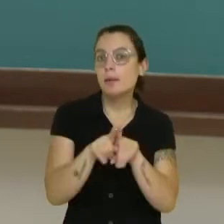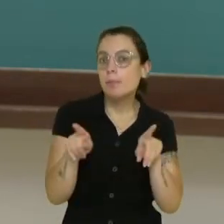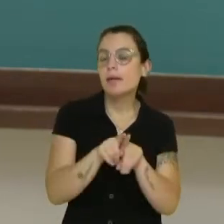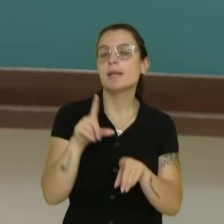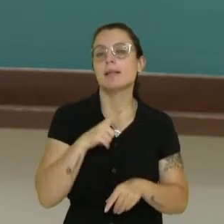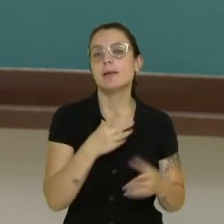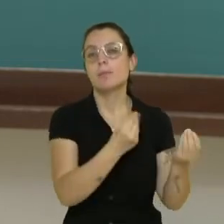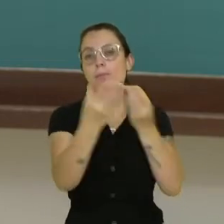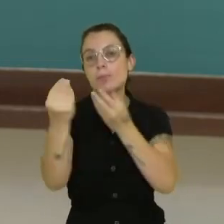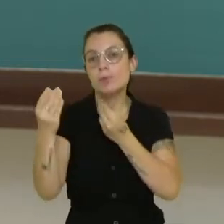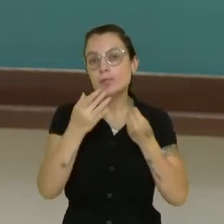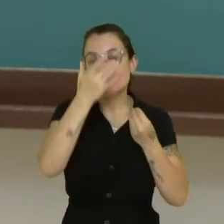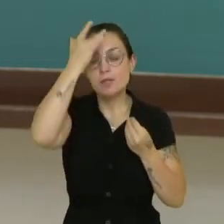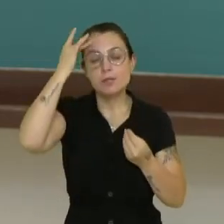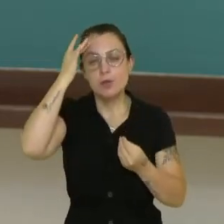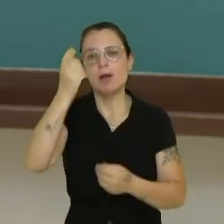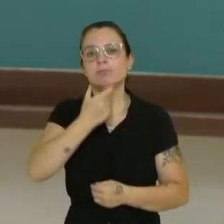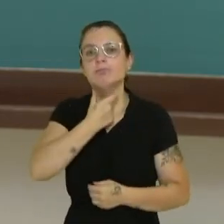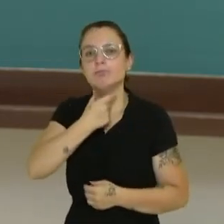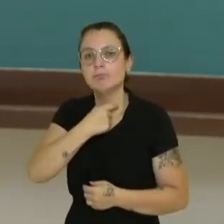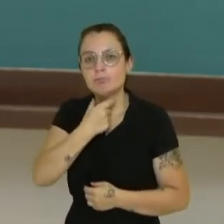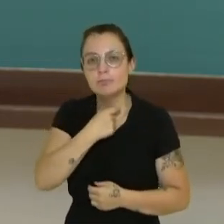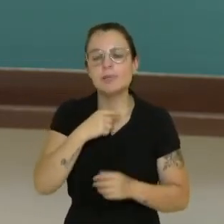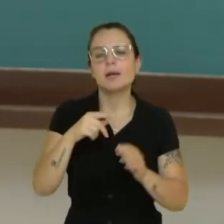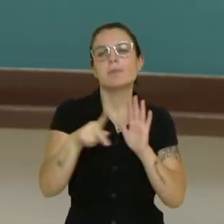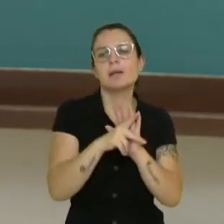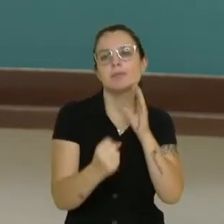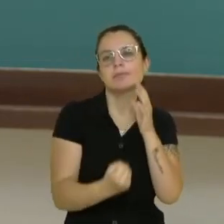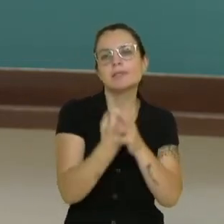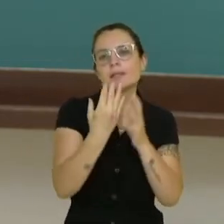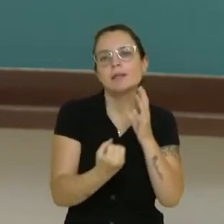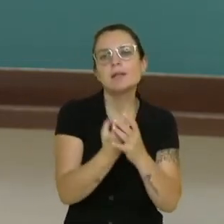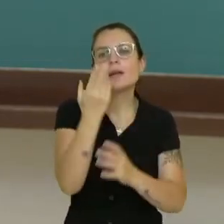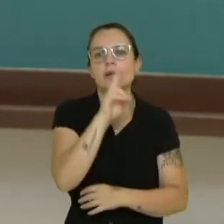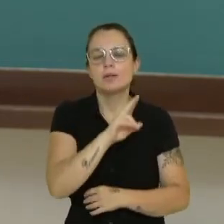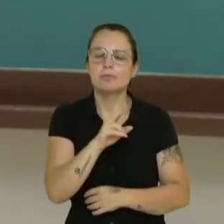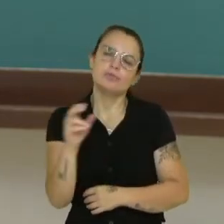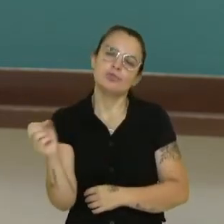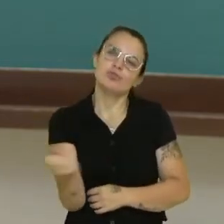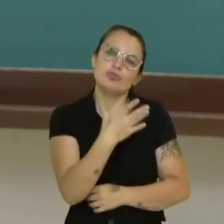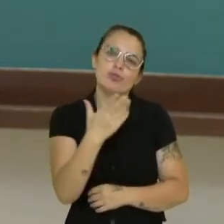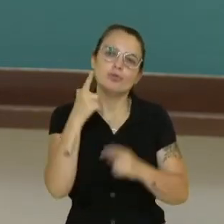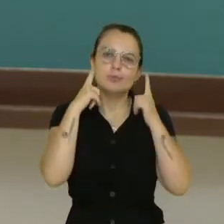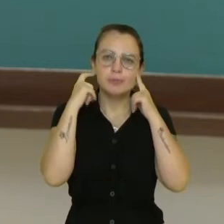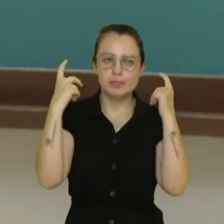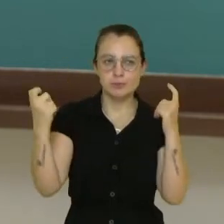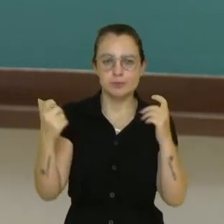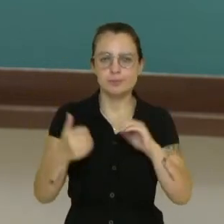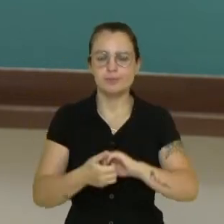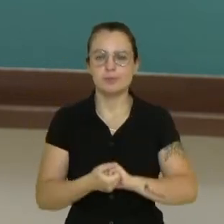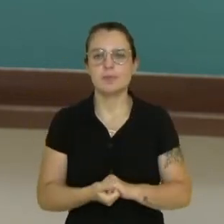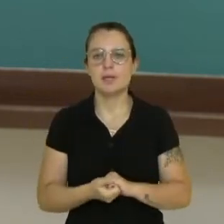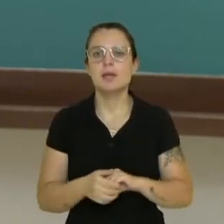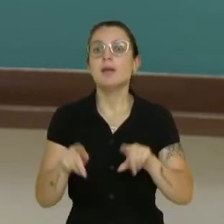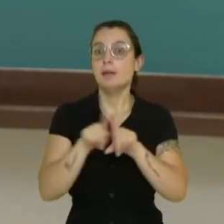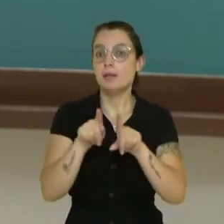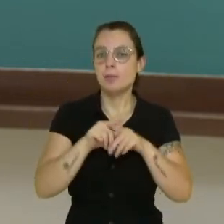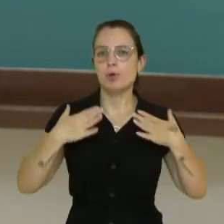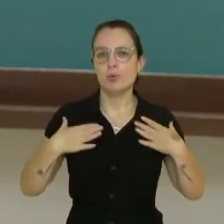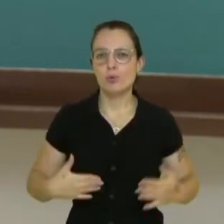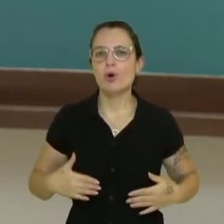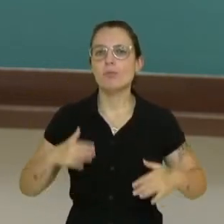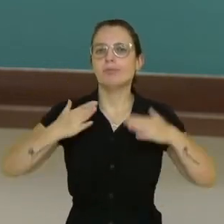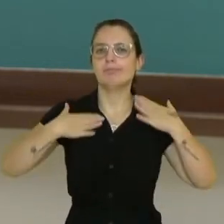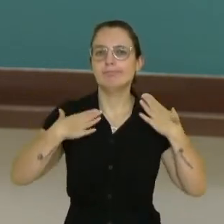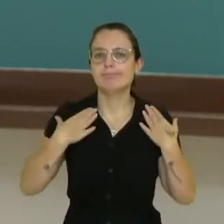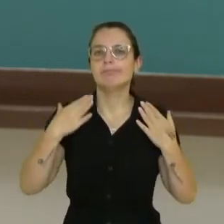codificada, para produzir possibilidades sonoras diferenciadas e também o corpo para, através da percussão corporal, produzir